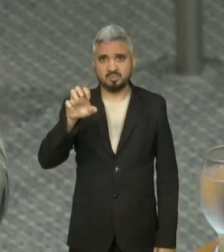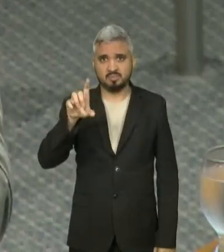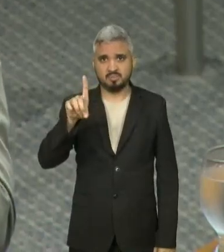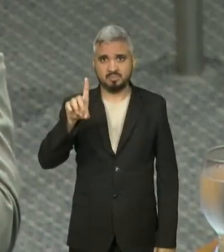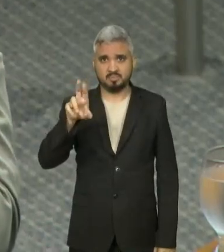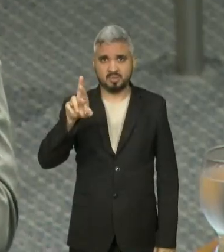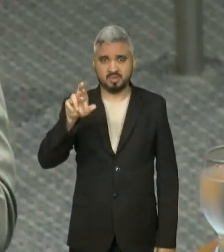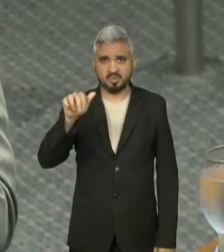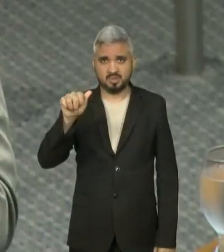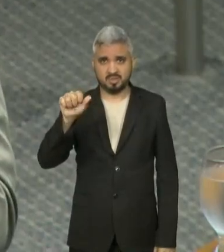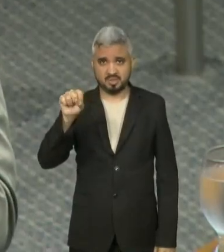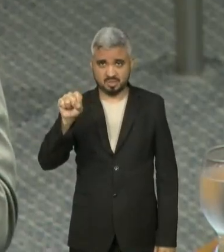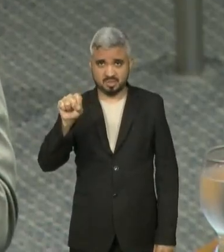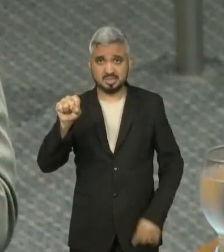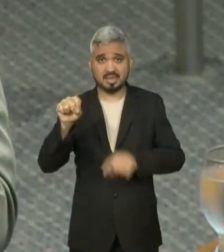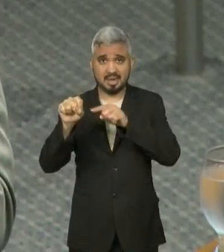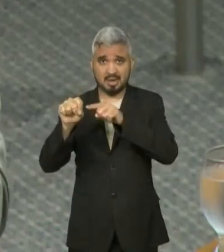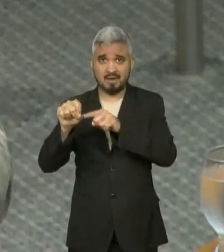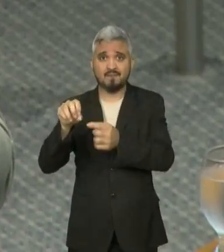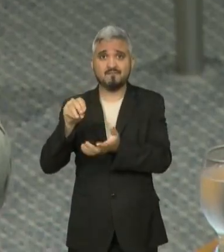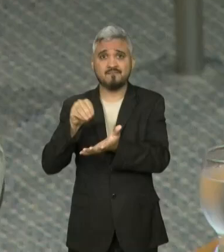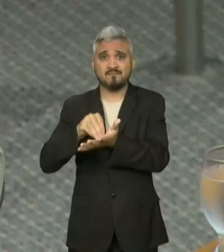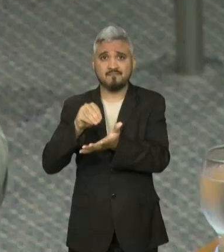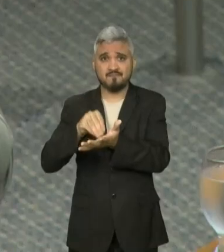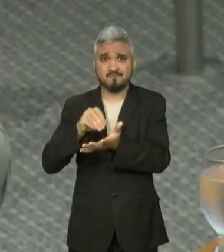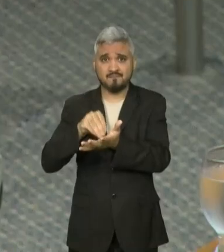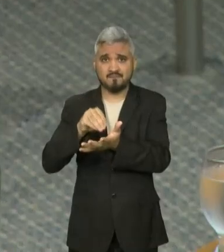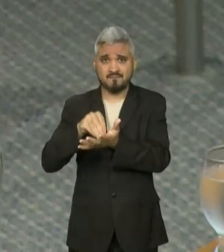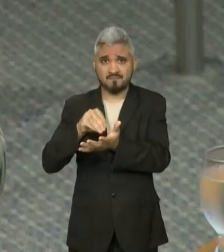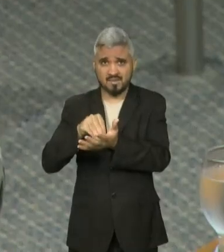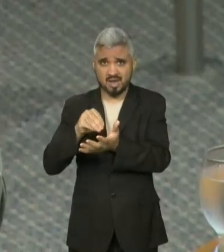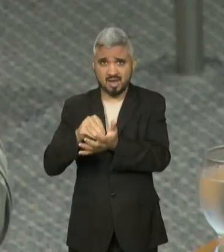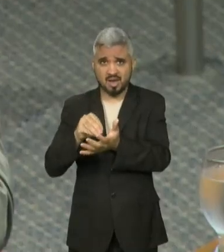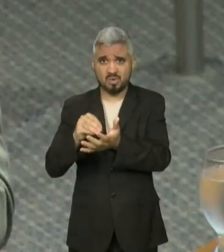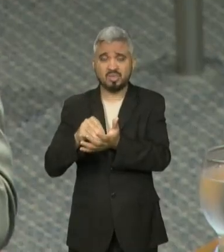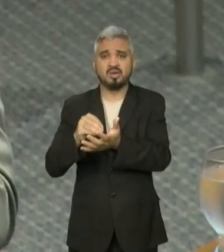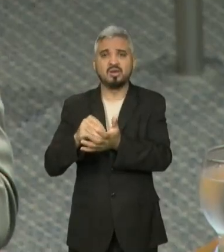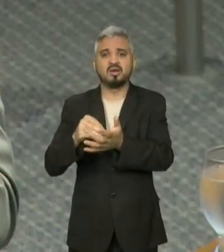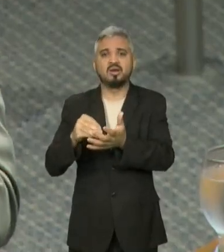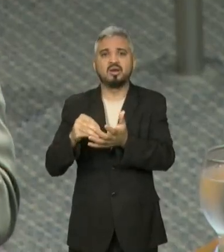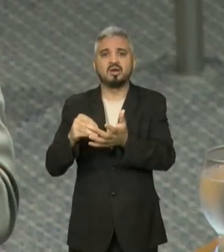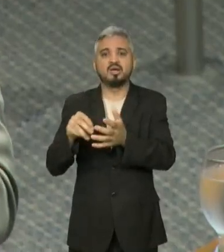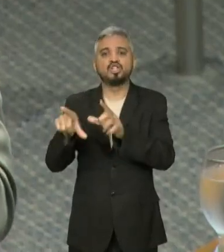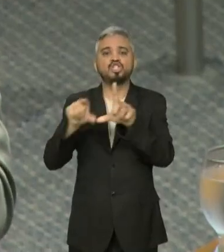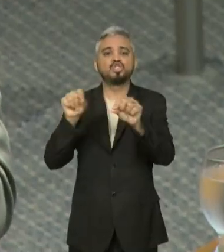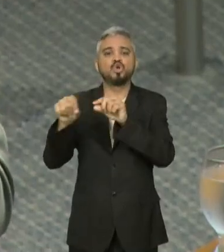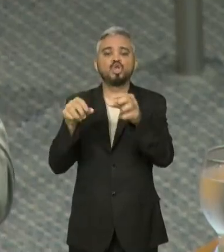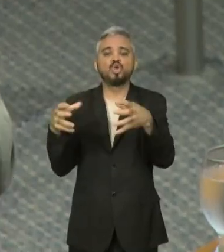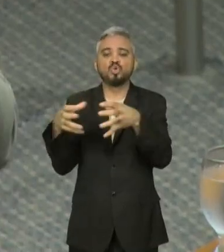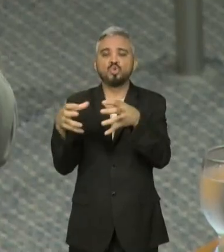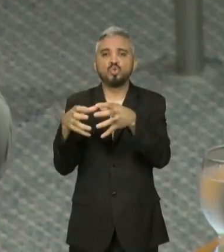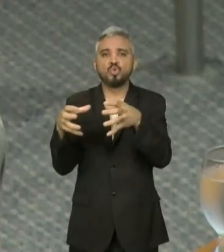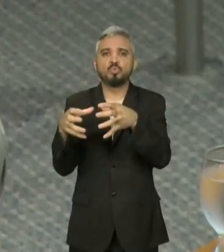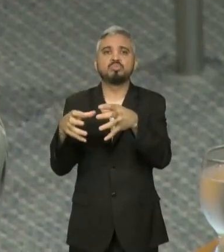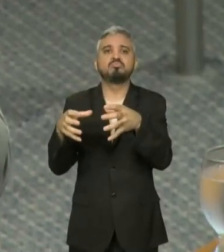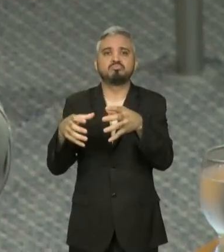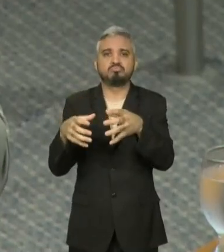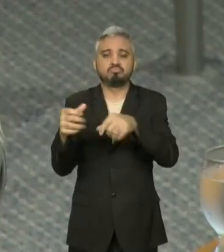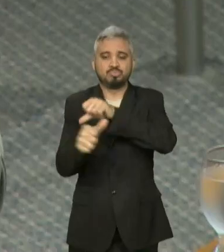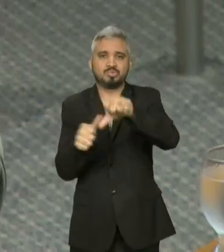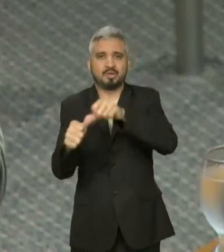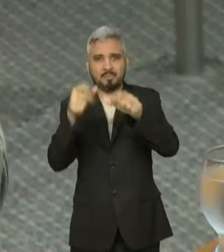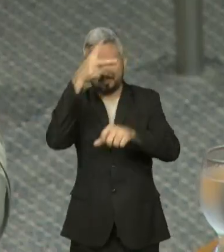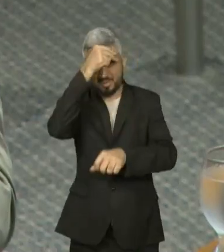comissão de transição de governo. Ainda não nomeou a comissão de transição de governo. Então, esse é o que tem que